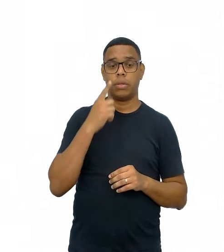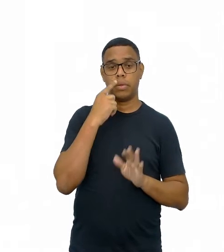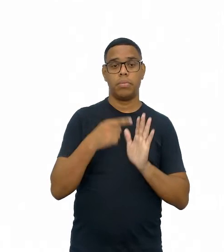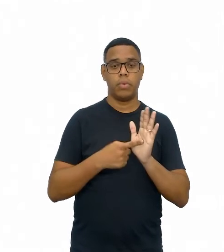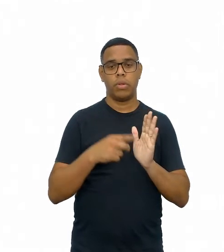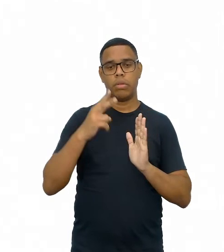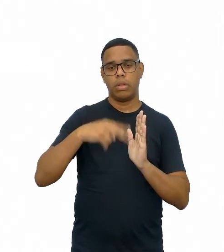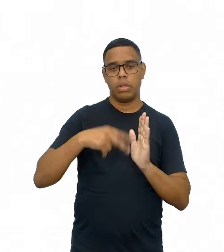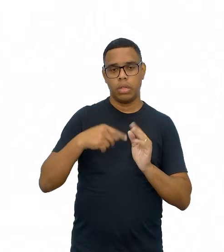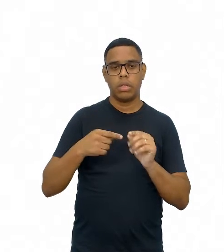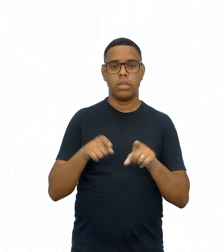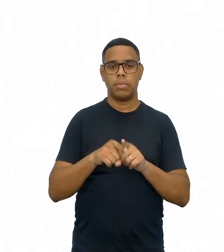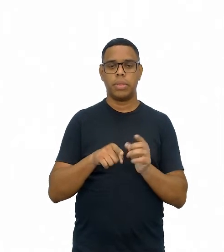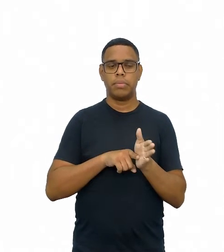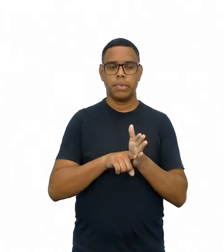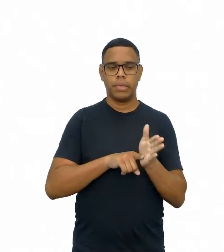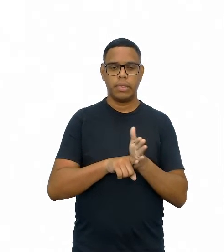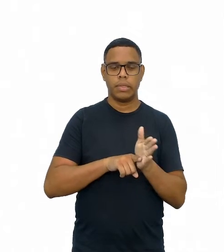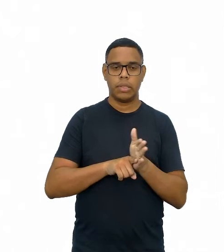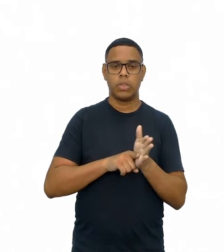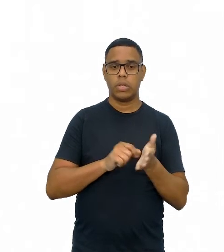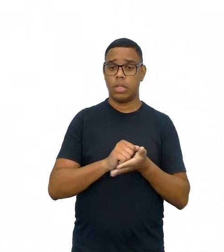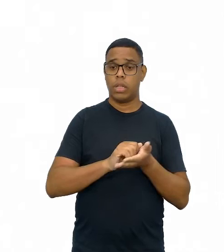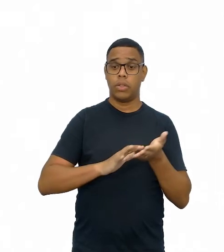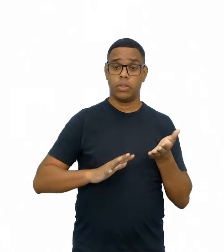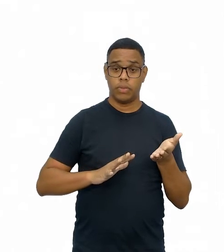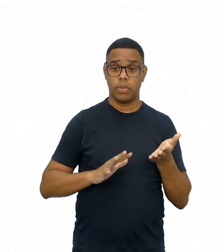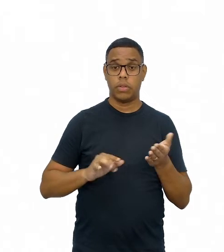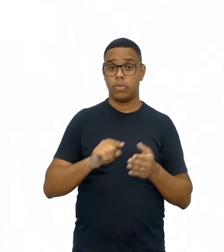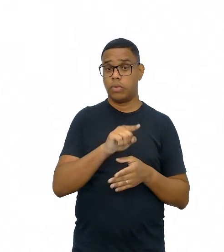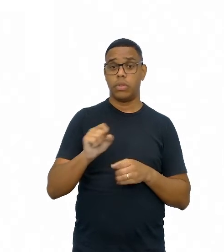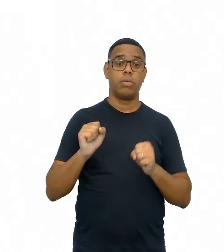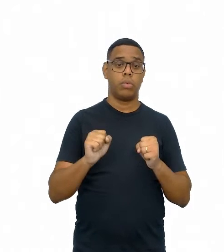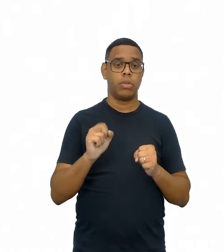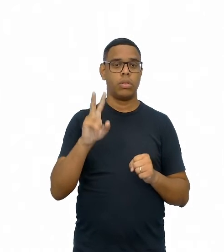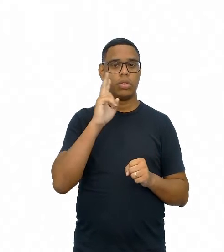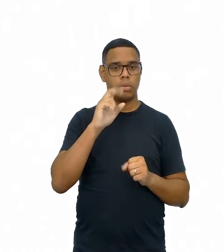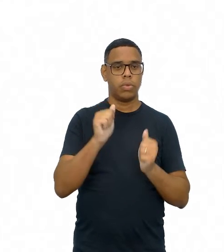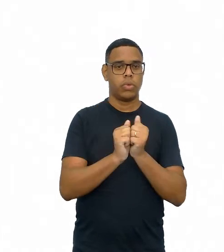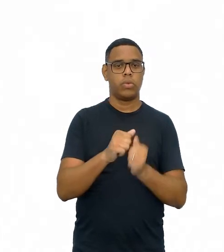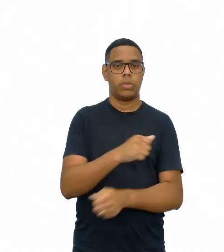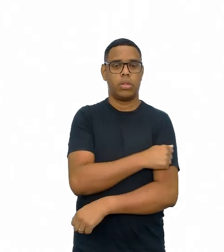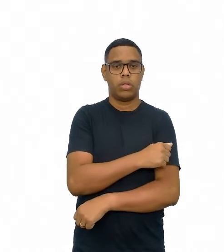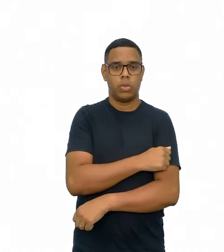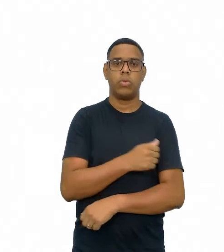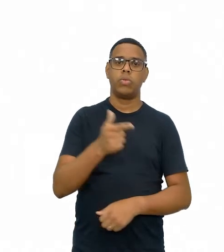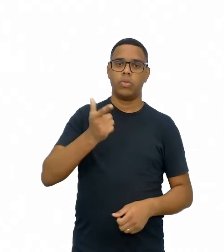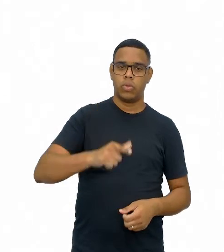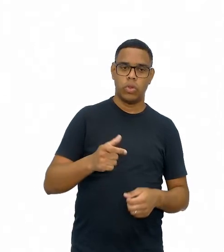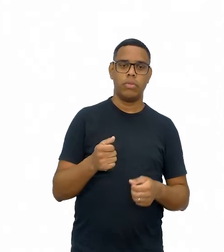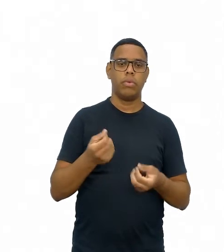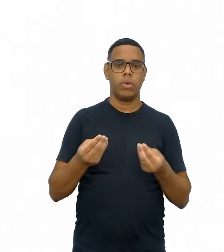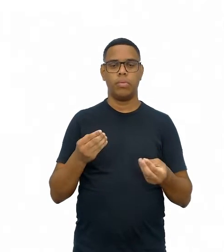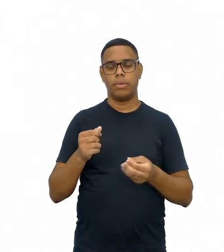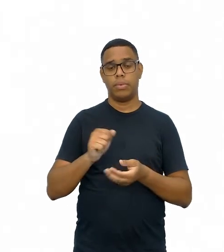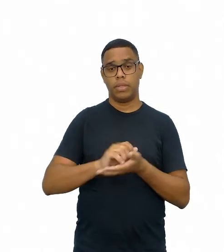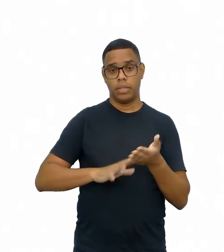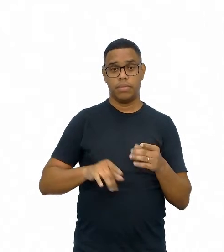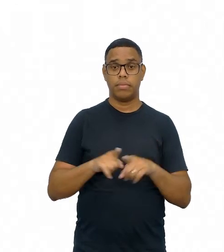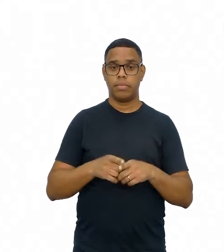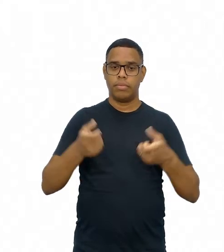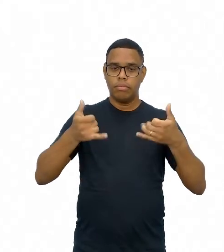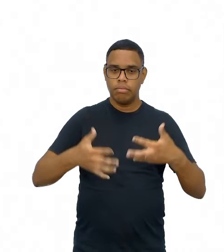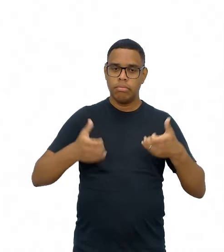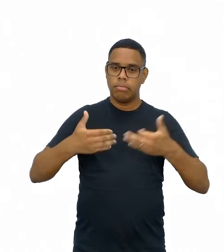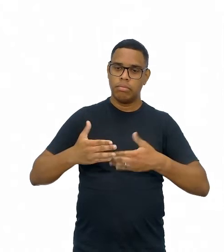uma olhada e levantarmos atividades que você pode retomar com os alunos referente a essas habilidades e ir